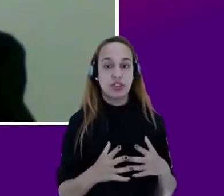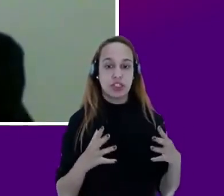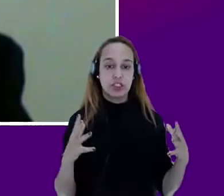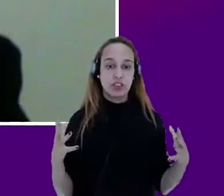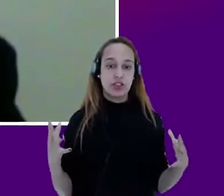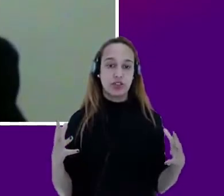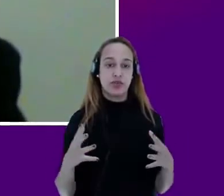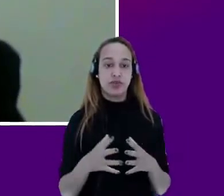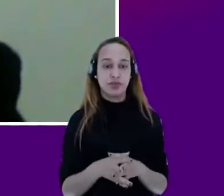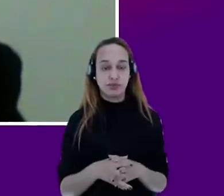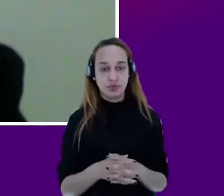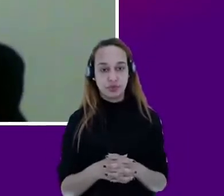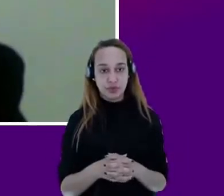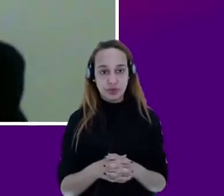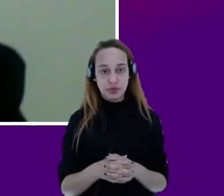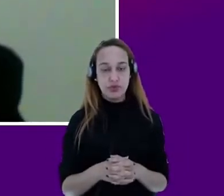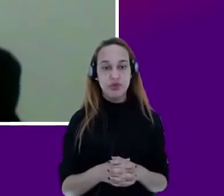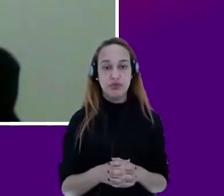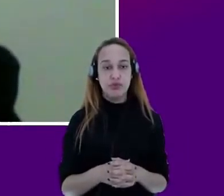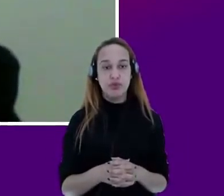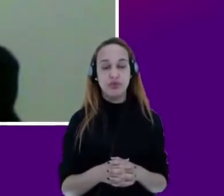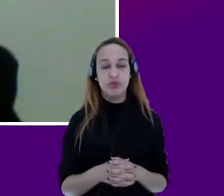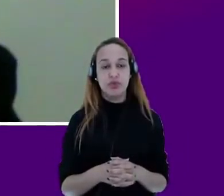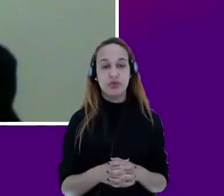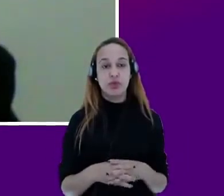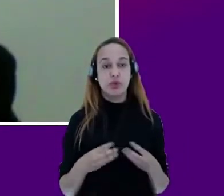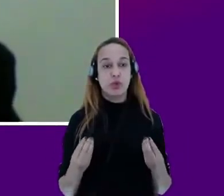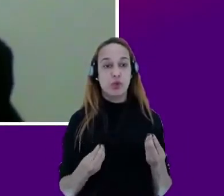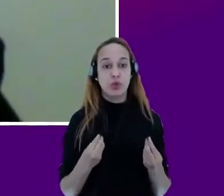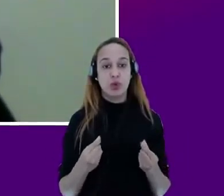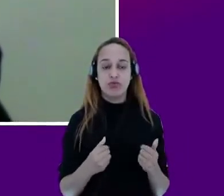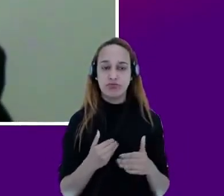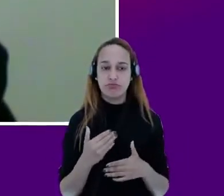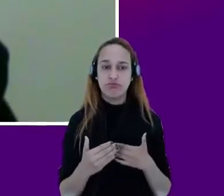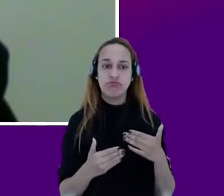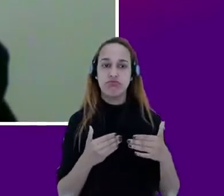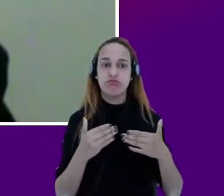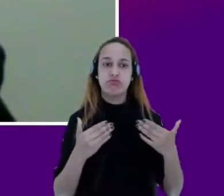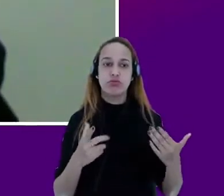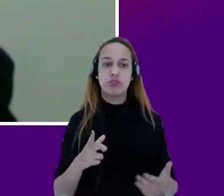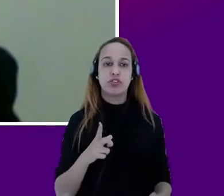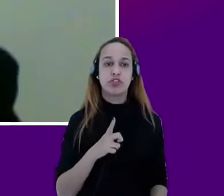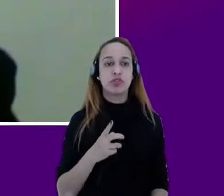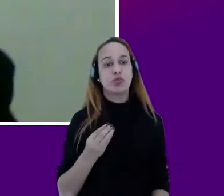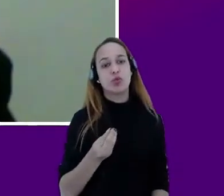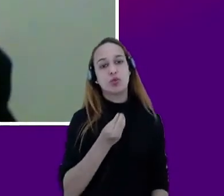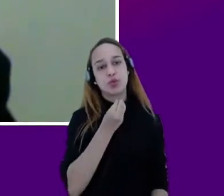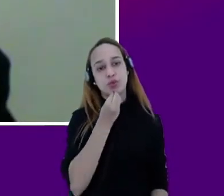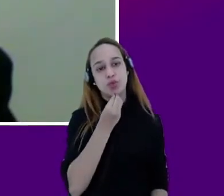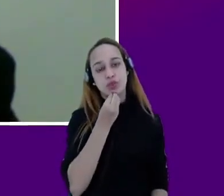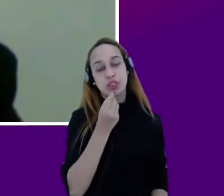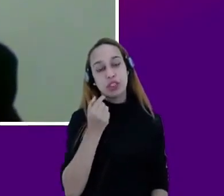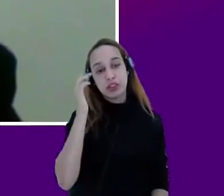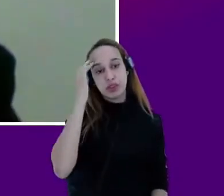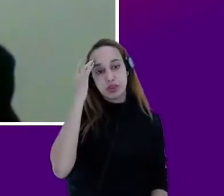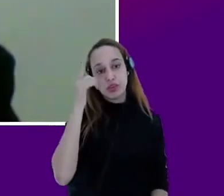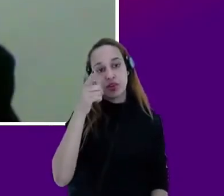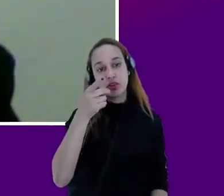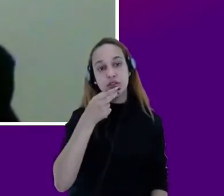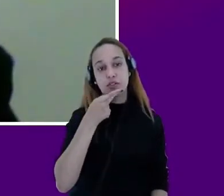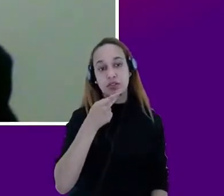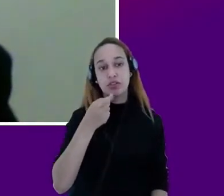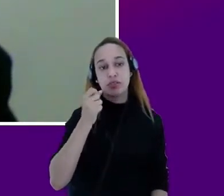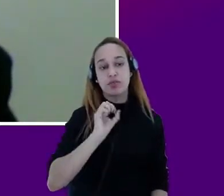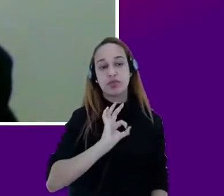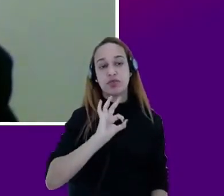o nível de amadurecimento das seguradoras, né? A gente via ainda muita oportunidade. Então, acho que você falou perfeito, a